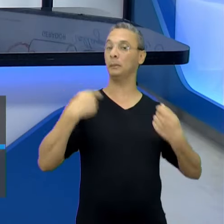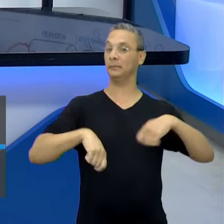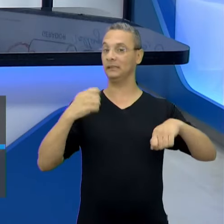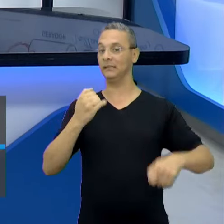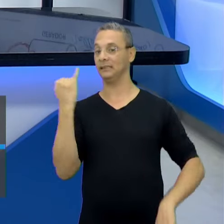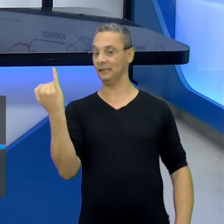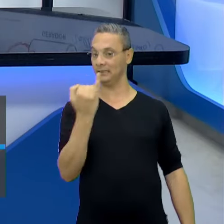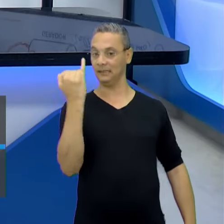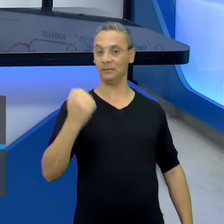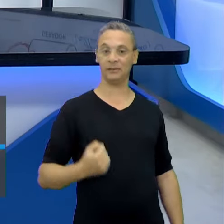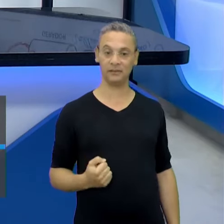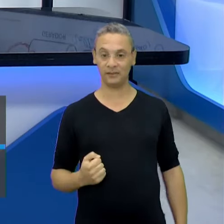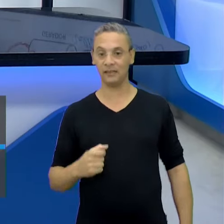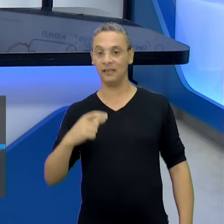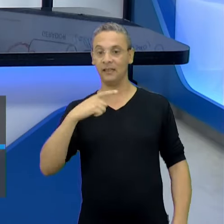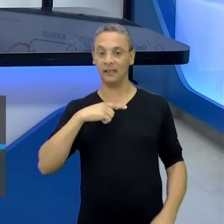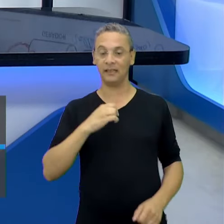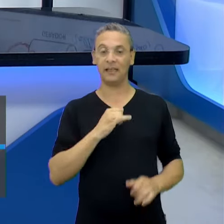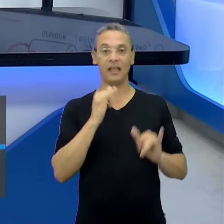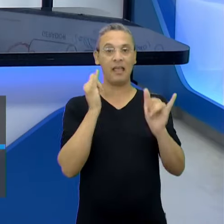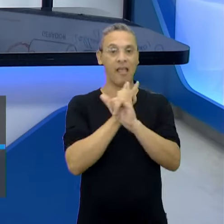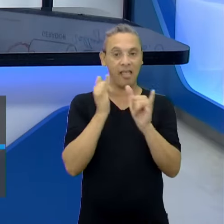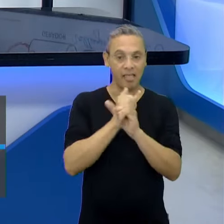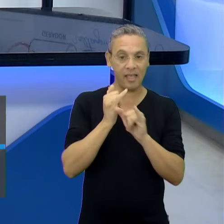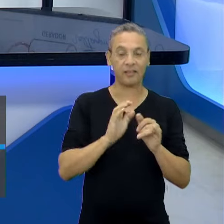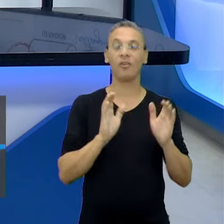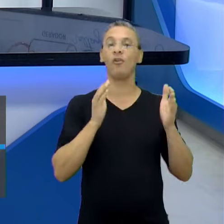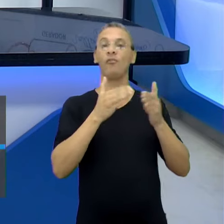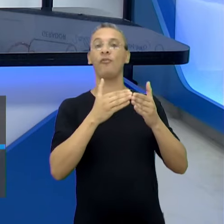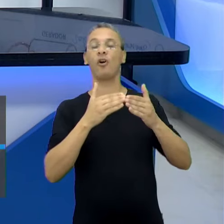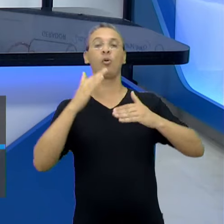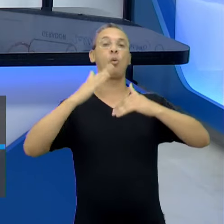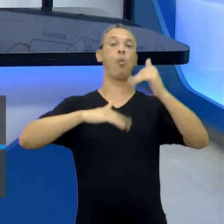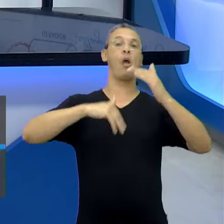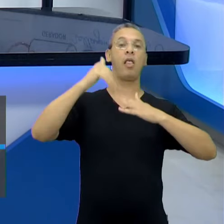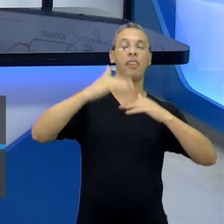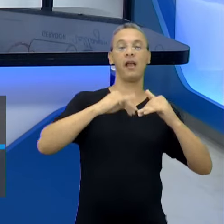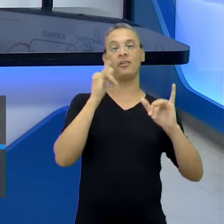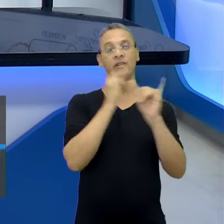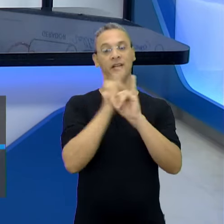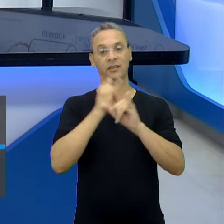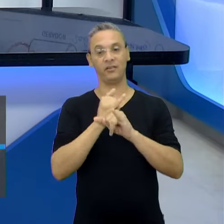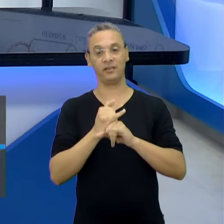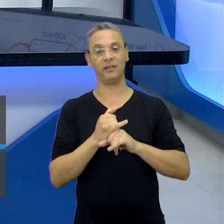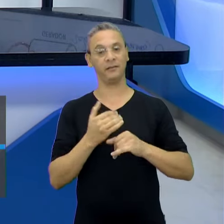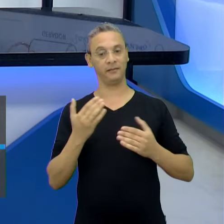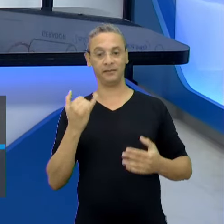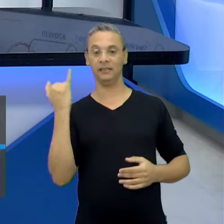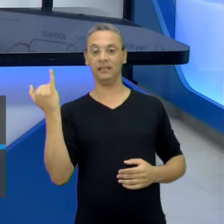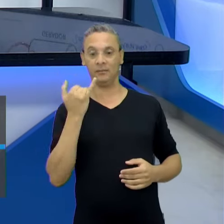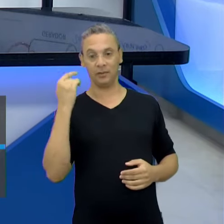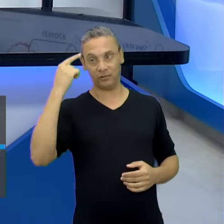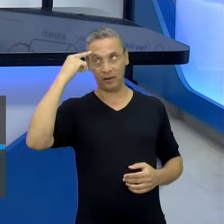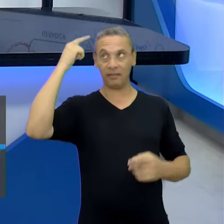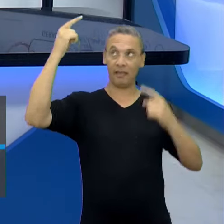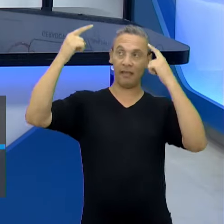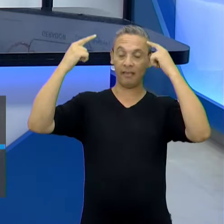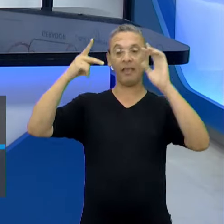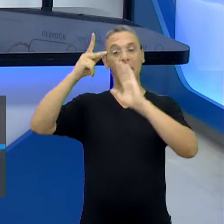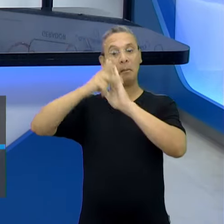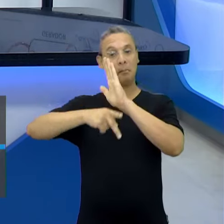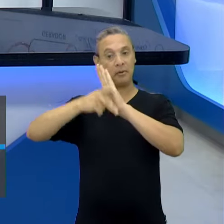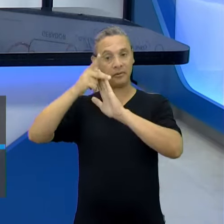por quê? Tem unidade elétrica, a gente está com foco na eficiência energética, precisa medir eficiência, precisa ter boa ideia para o nosso